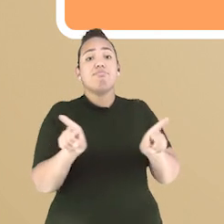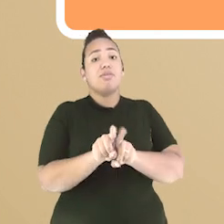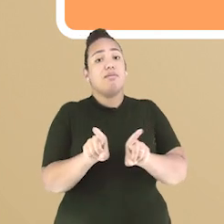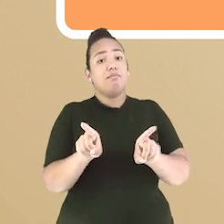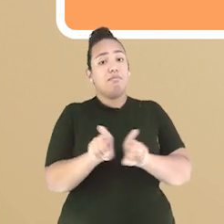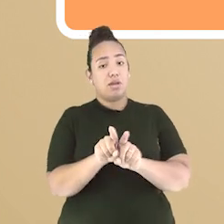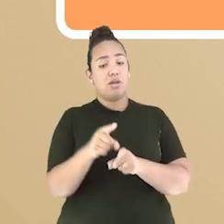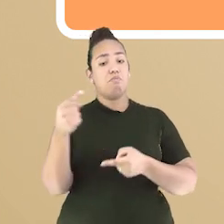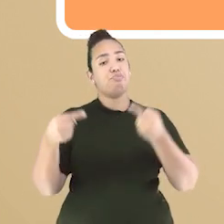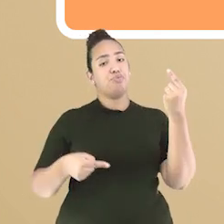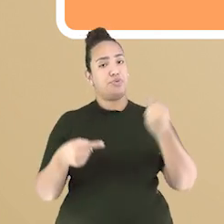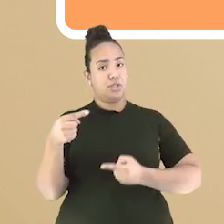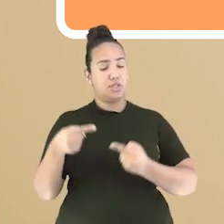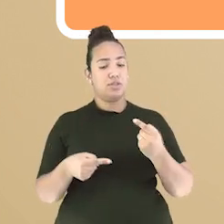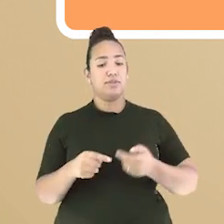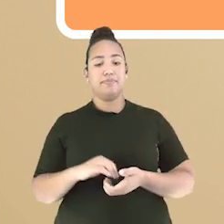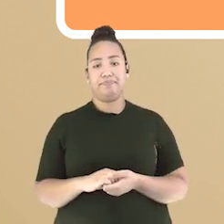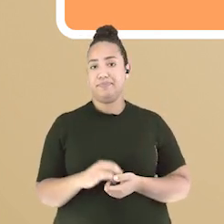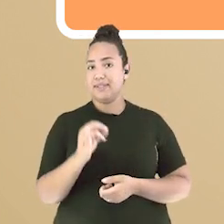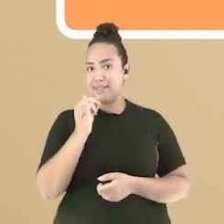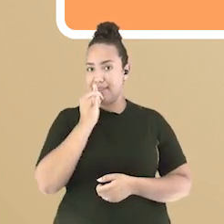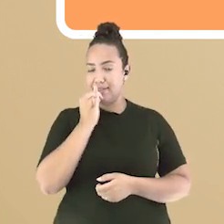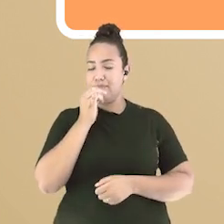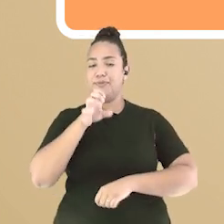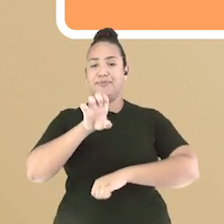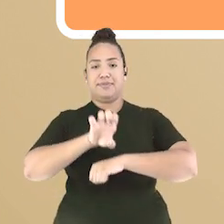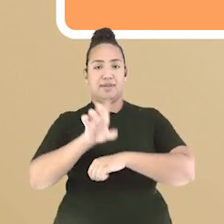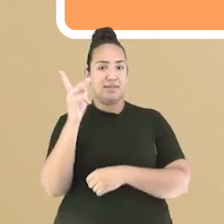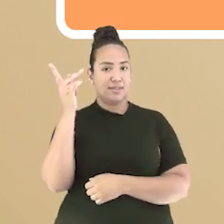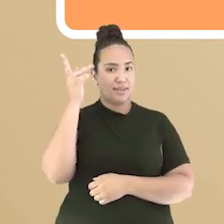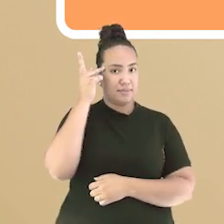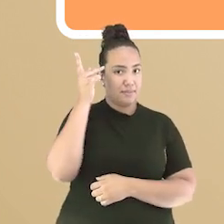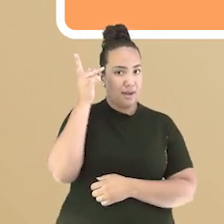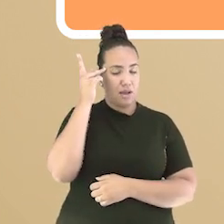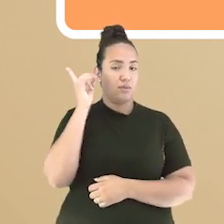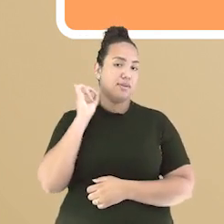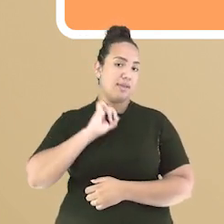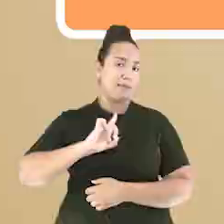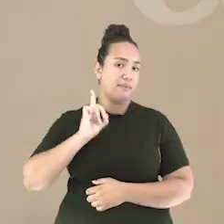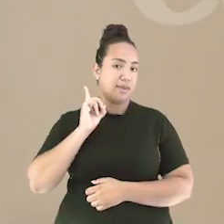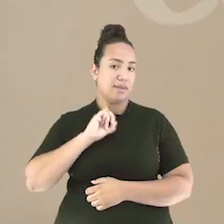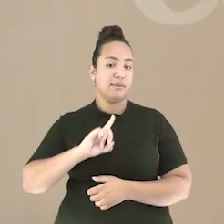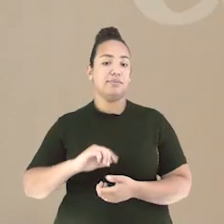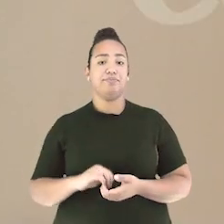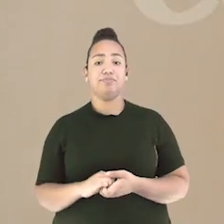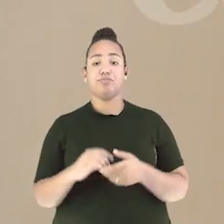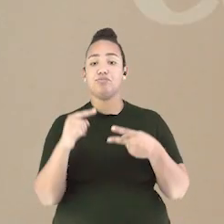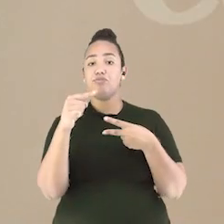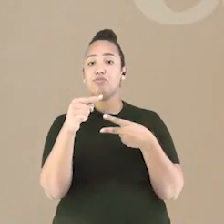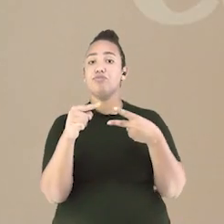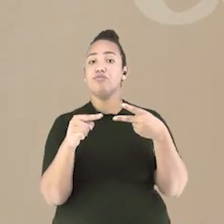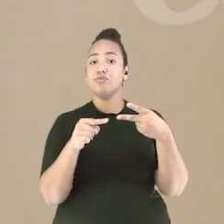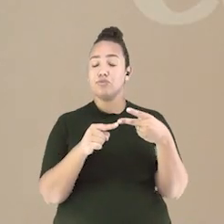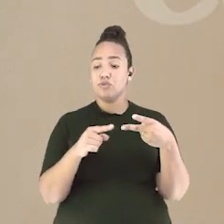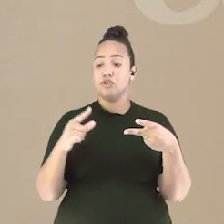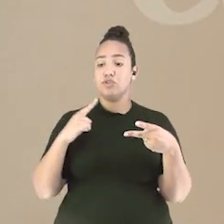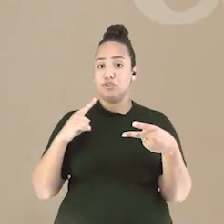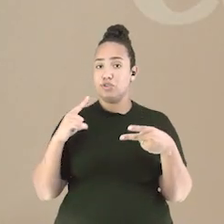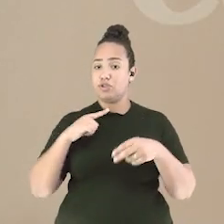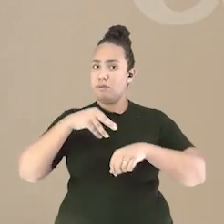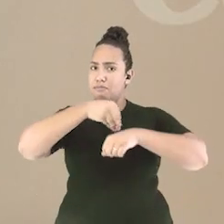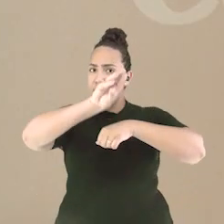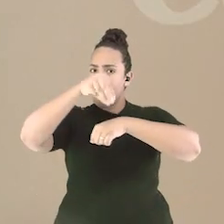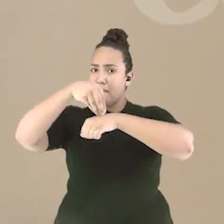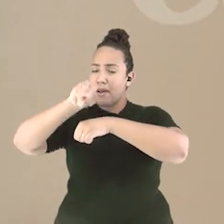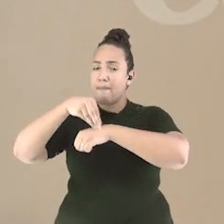política. Exemplo disso vão ser os estados de São Paulo e Minas Gerais. Ambos eram ligados ao café